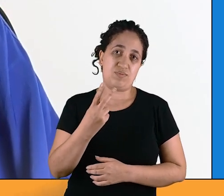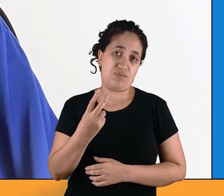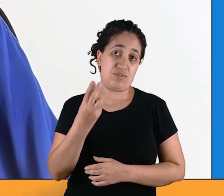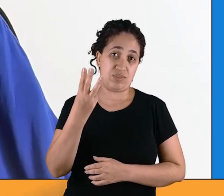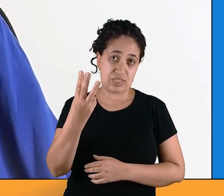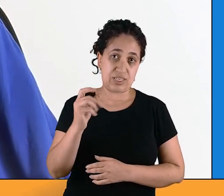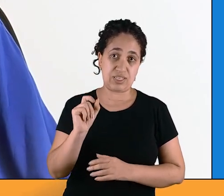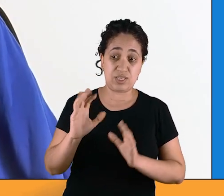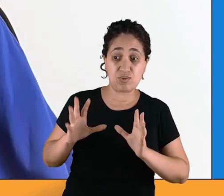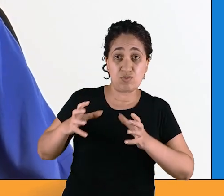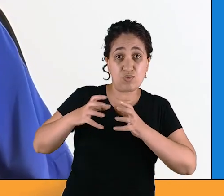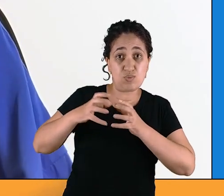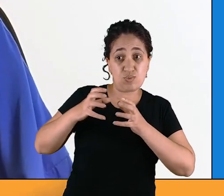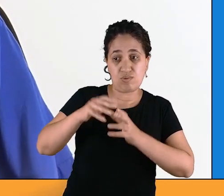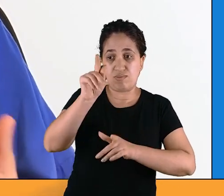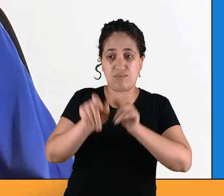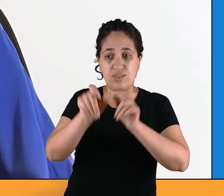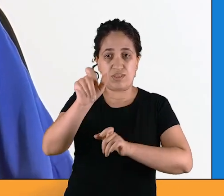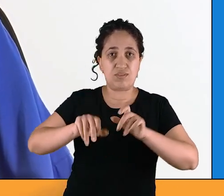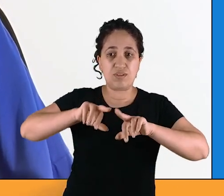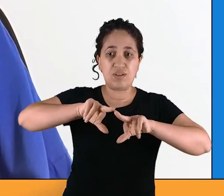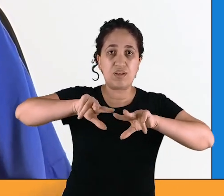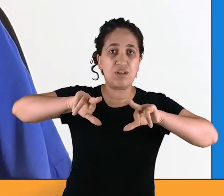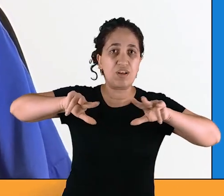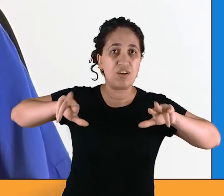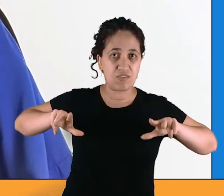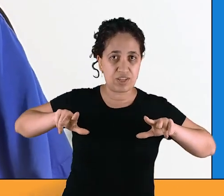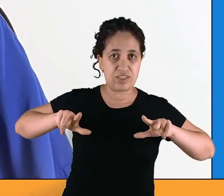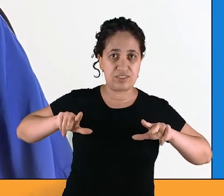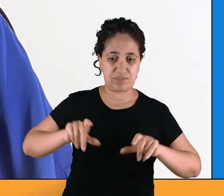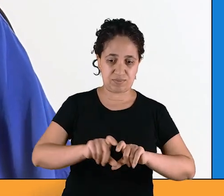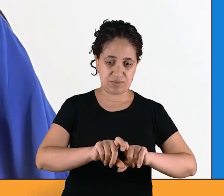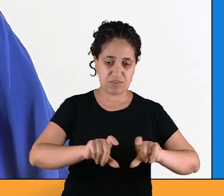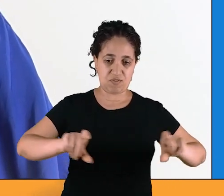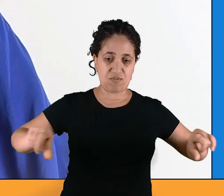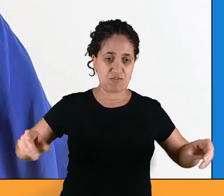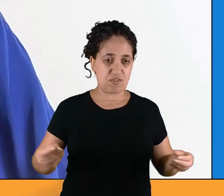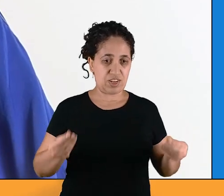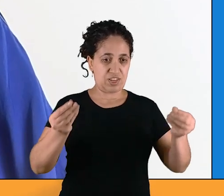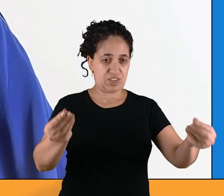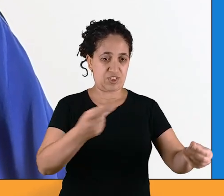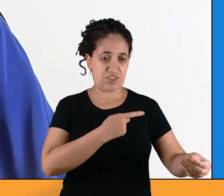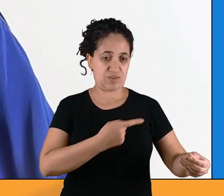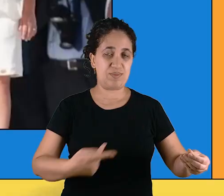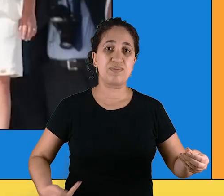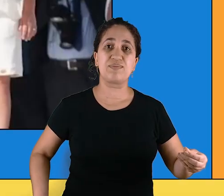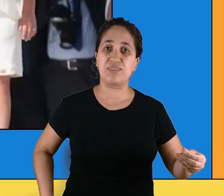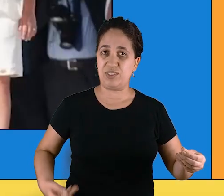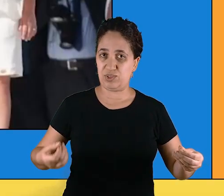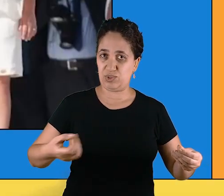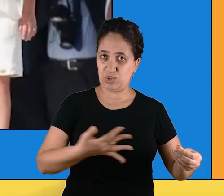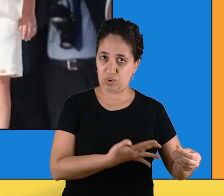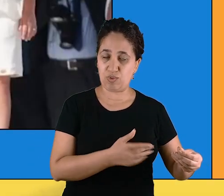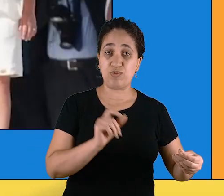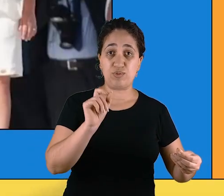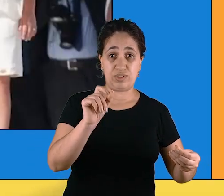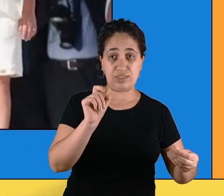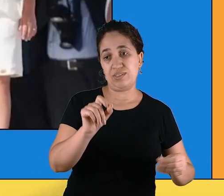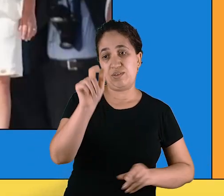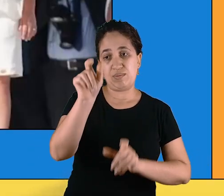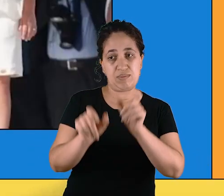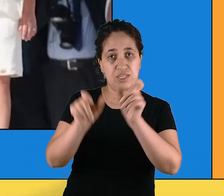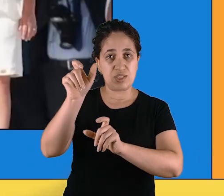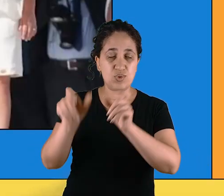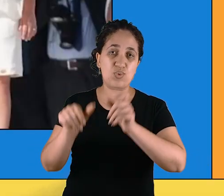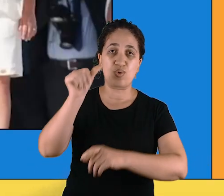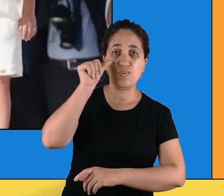2023, né, quando um grupo de pessoas diversas foi passar a faixa para o novo presidente da República. E entre essas pessoas... Foto colorida,